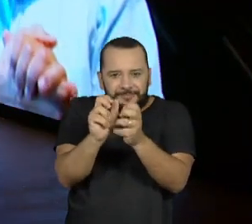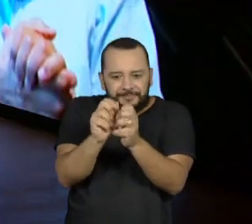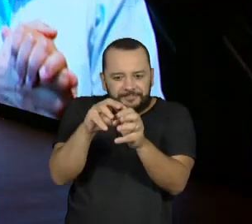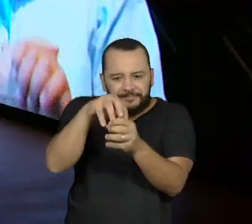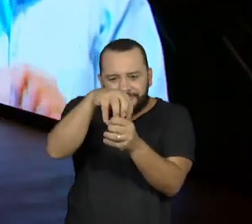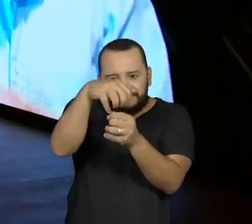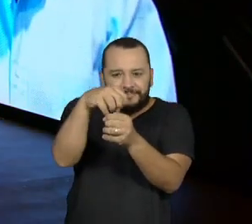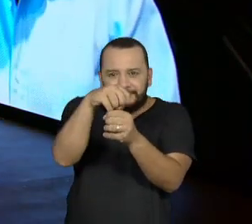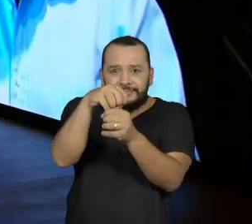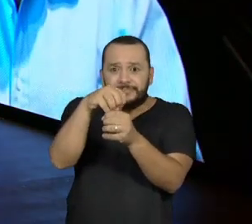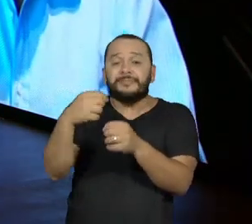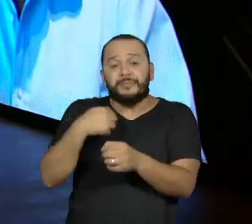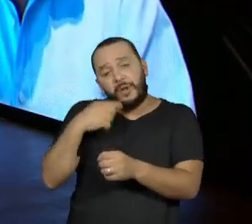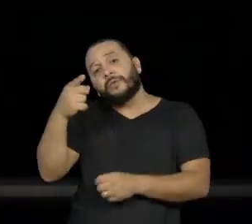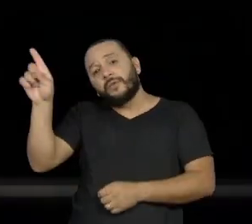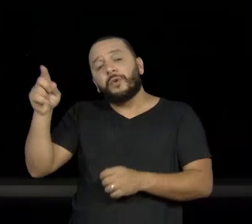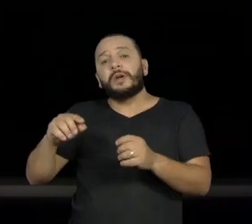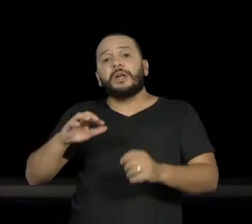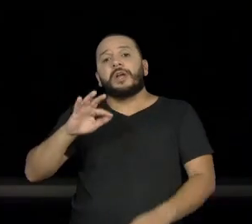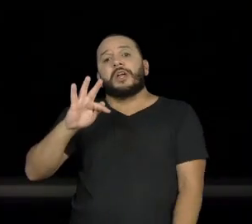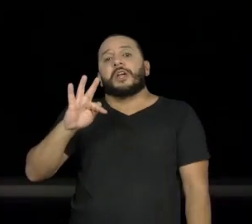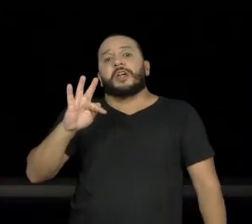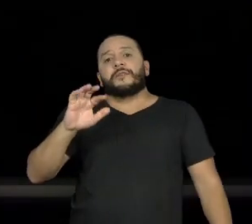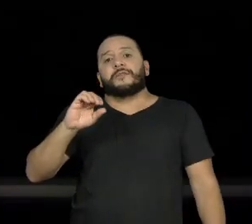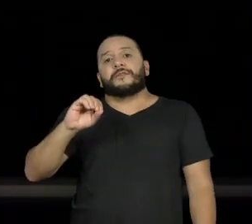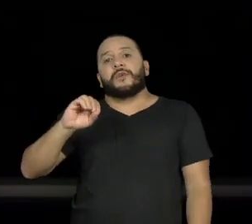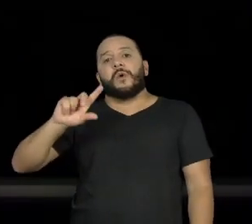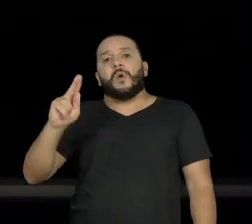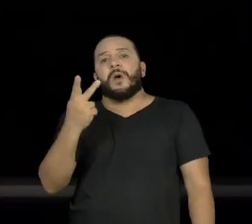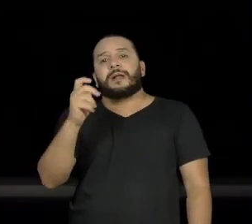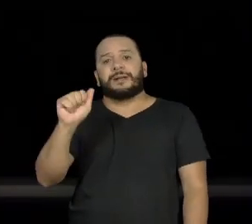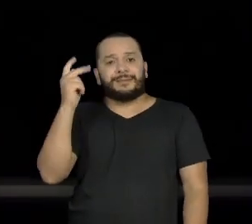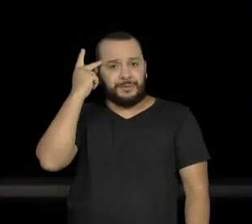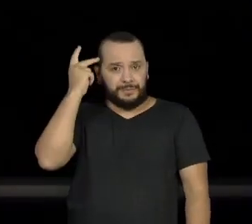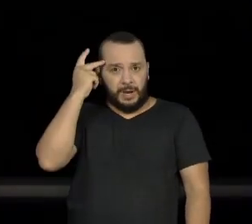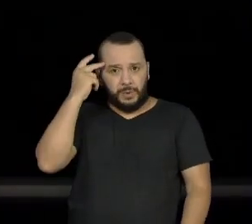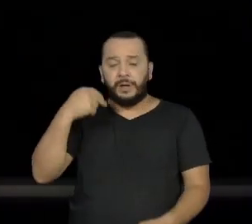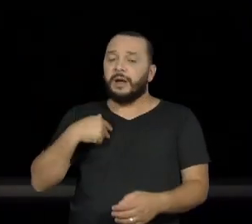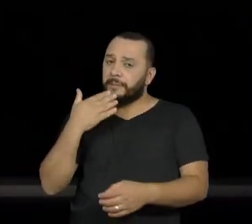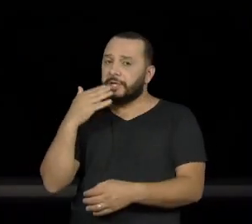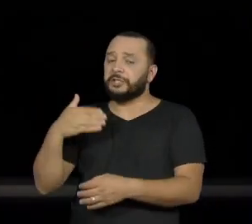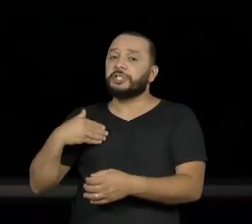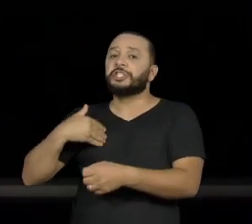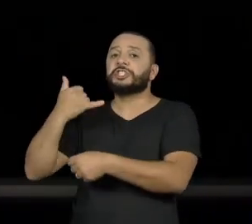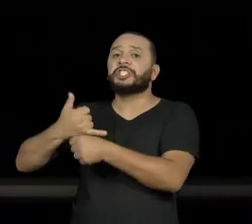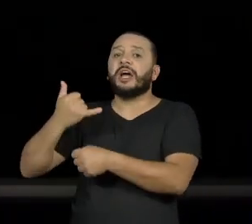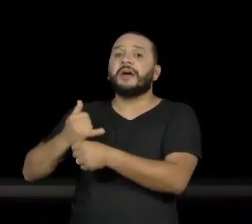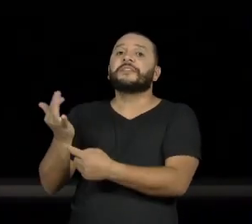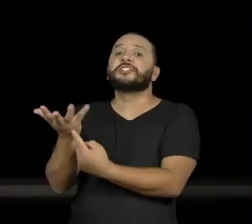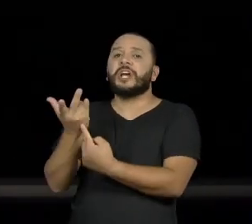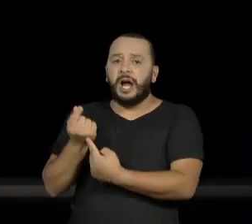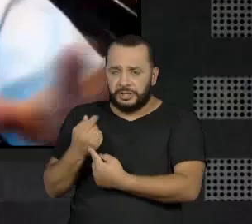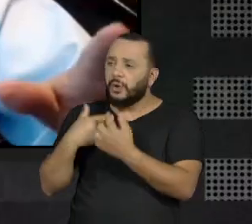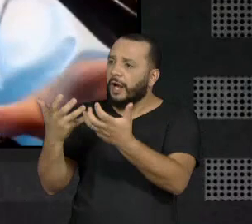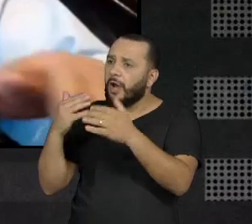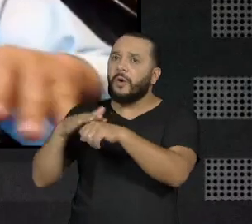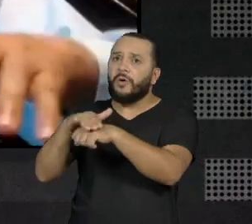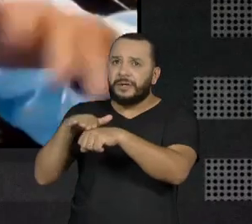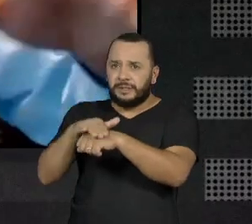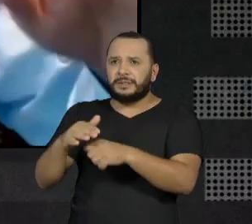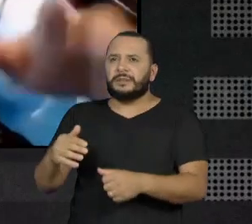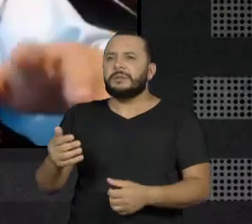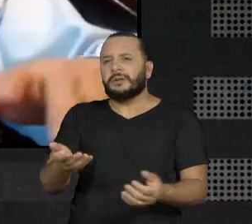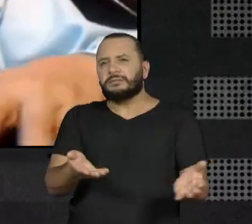ali na Barão de Limeira. E pedi para falar com o chefe de arte do jornal. Me deixaram entrar, tudo mais, me